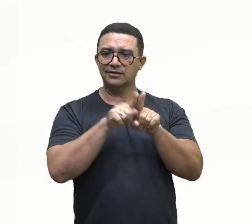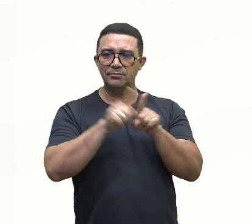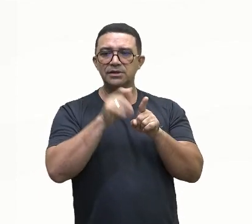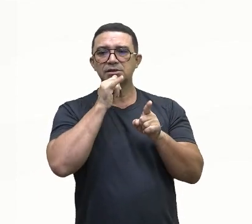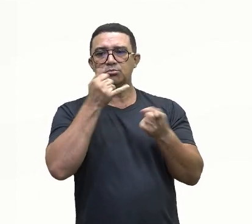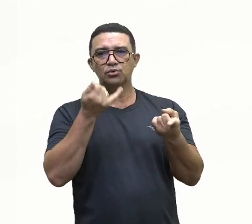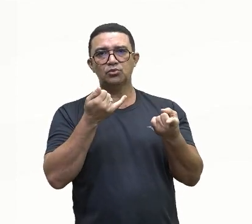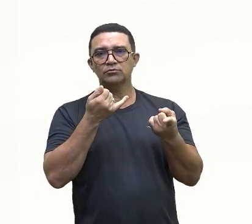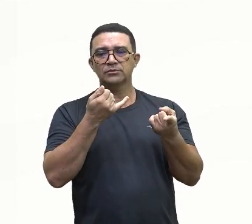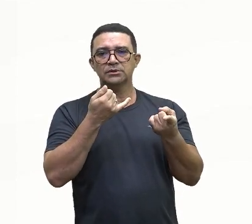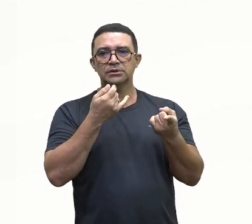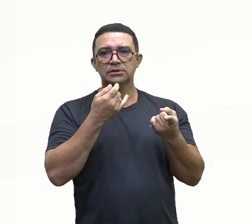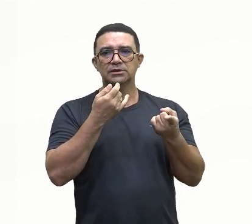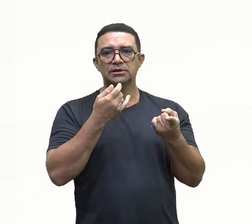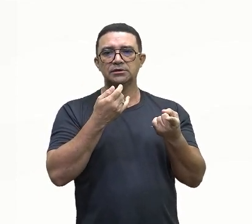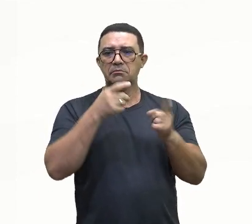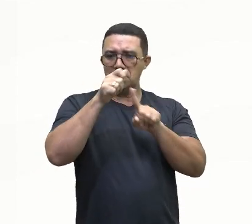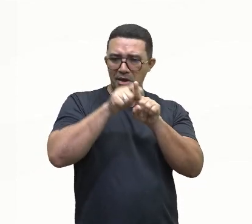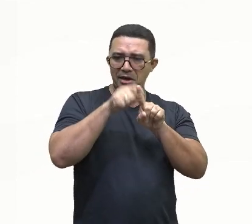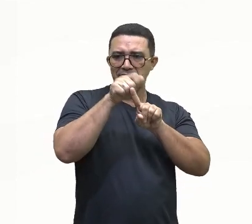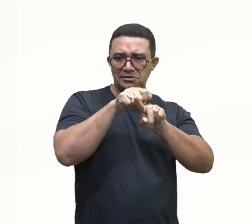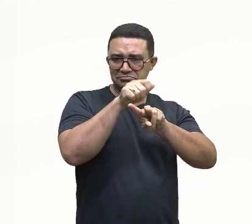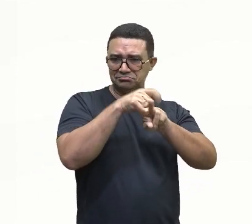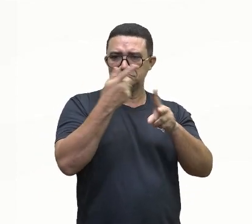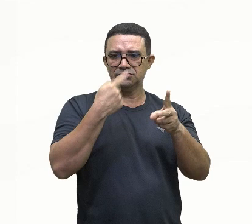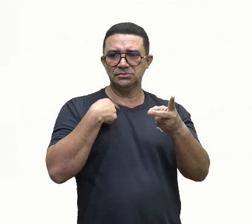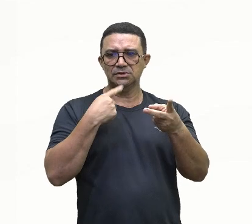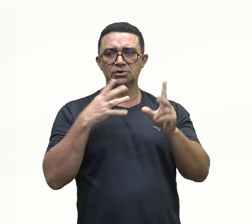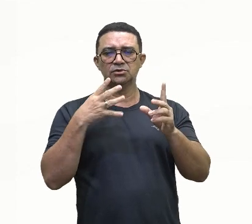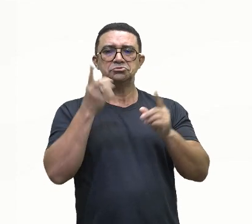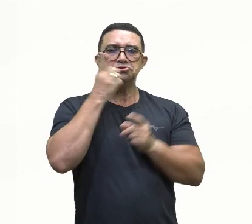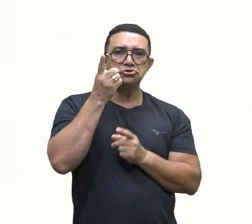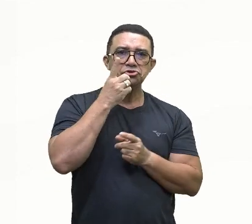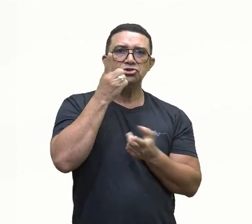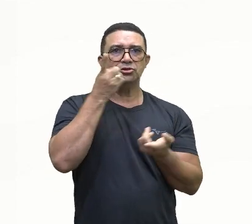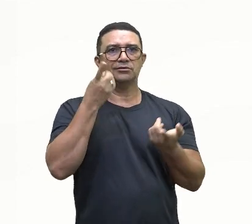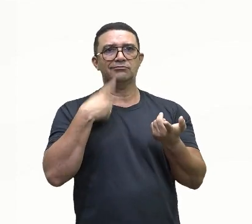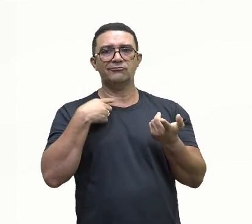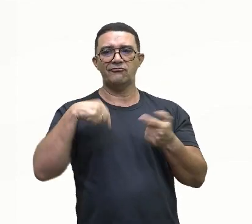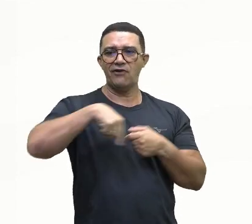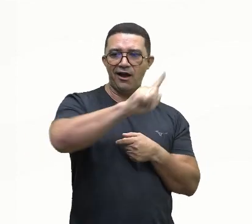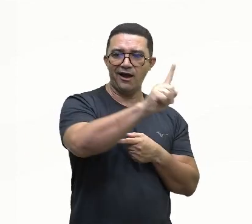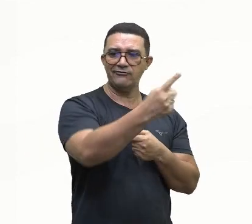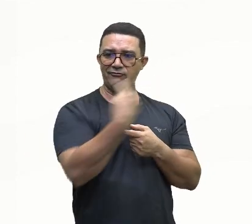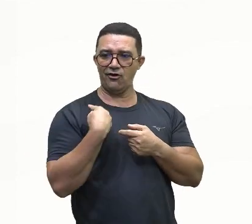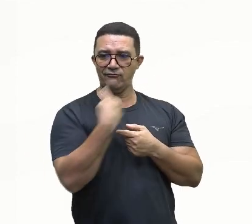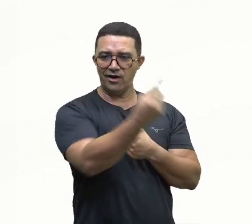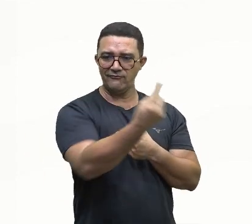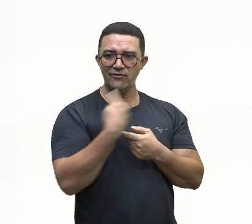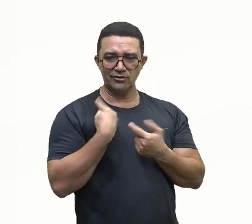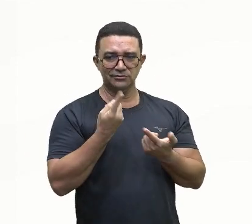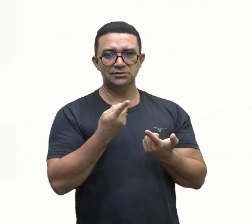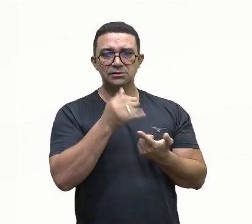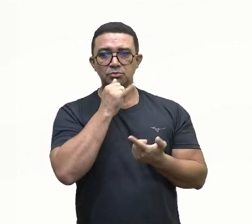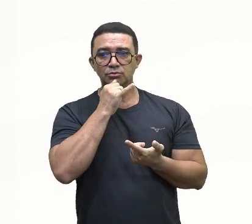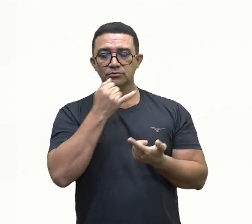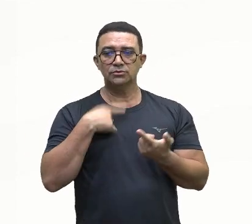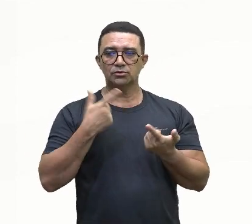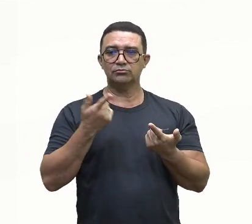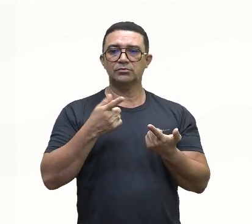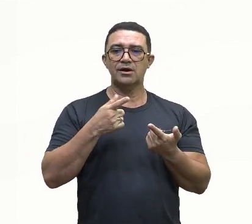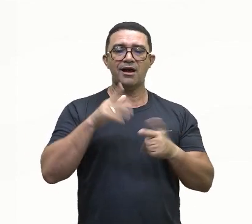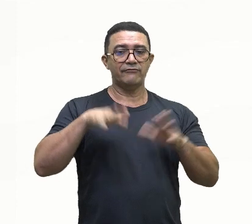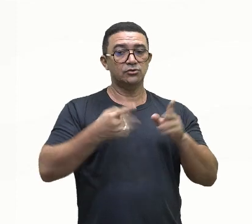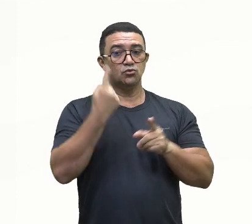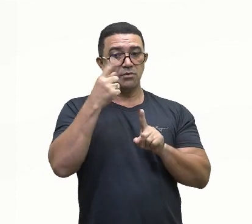verdade? Independente se você se locomove todos os dias ou não, alguma vez no mês você vai